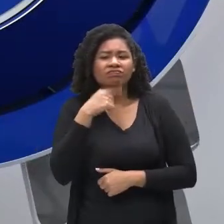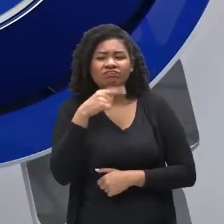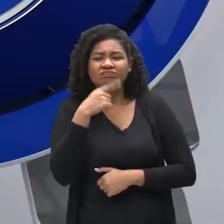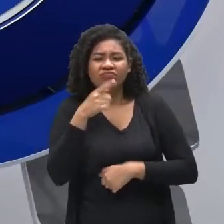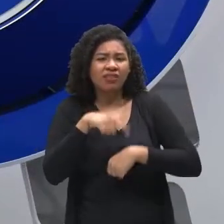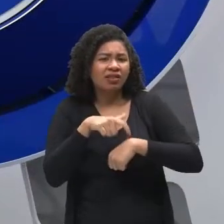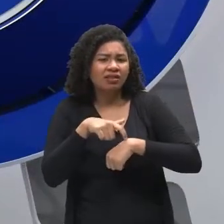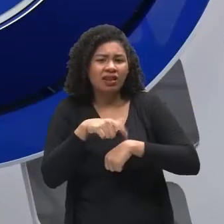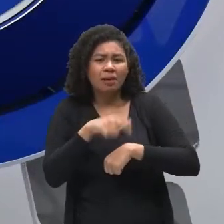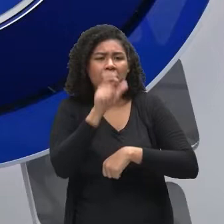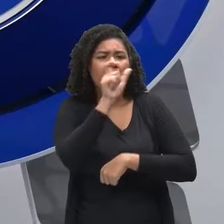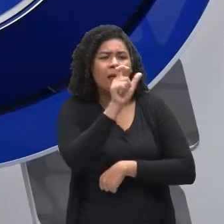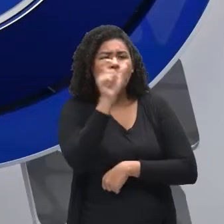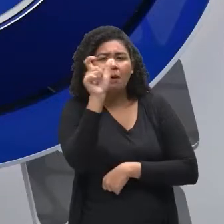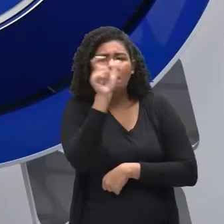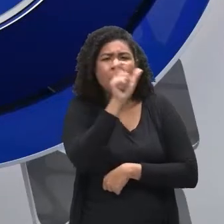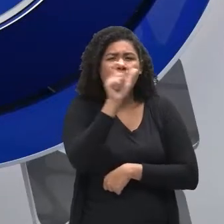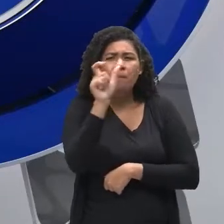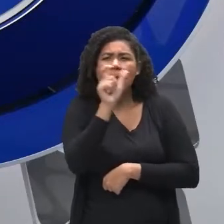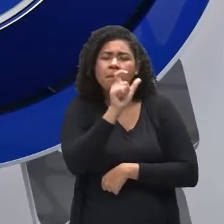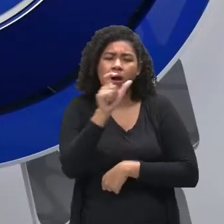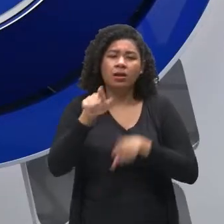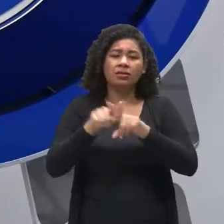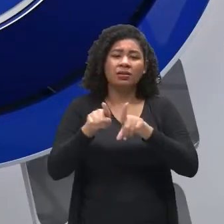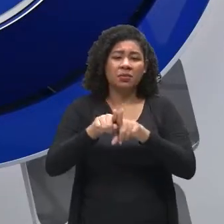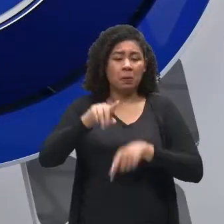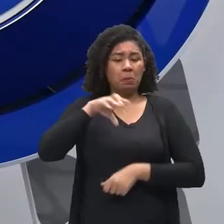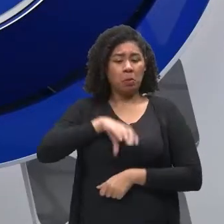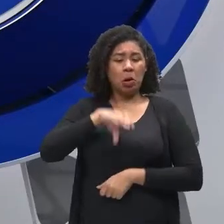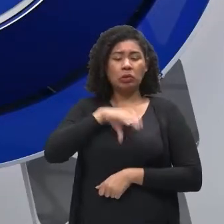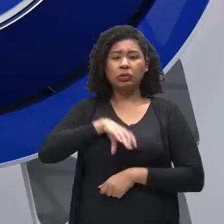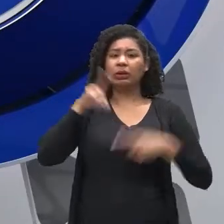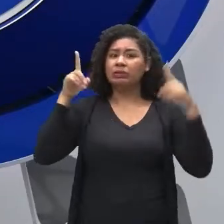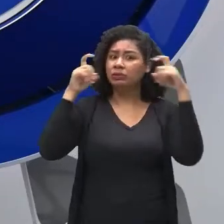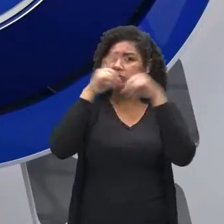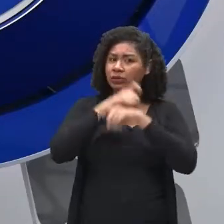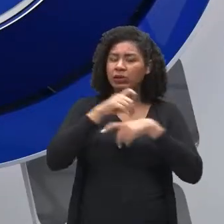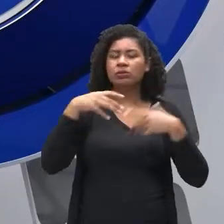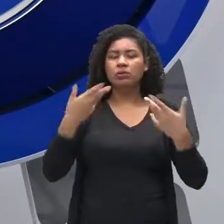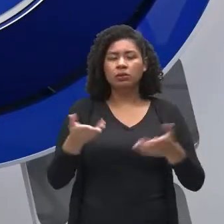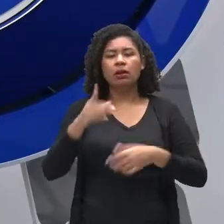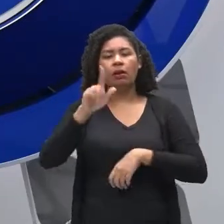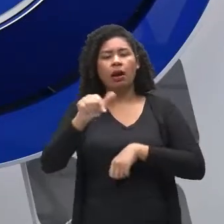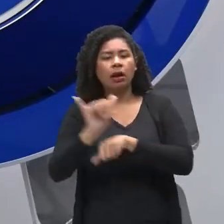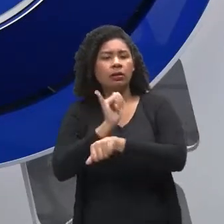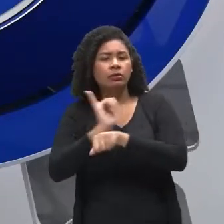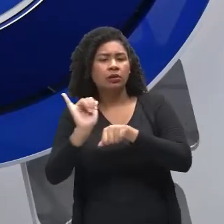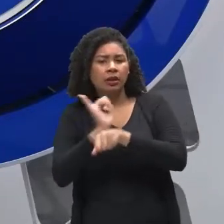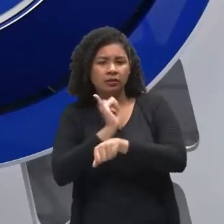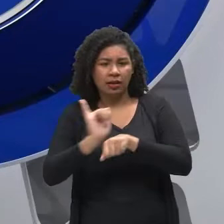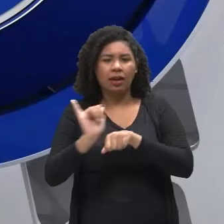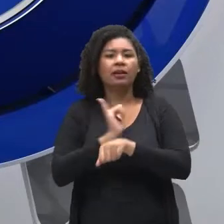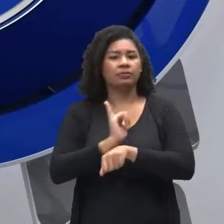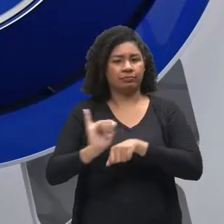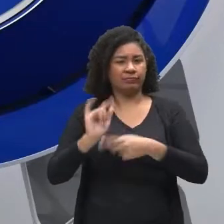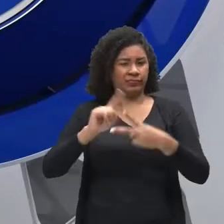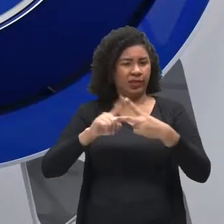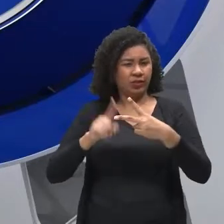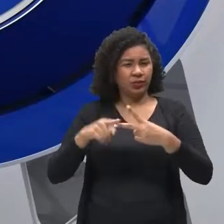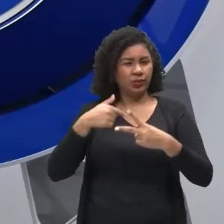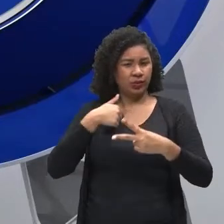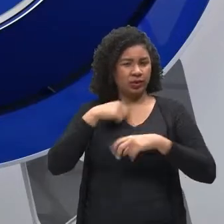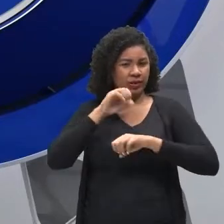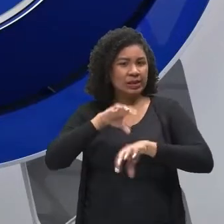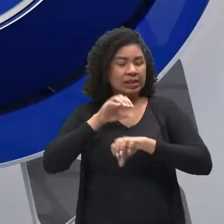ler palavra por palavra, até mesmo em língua portuguesa. E essas estratégias, tanto skimming quanto scanning, elas